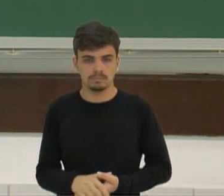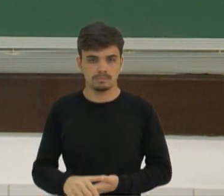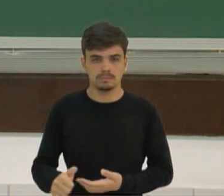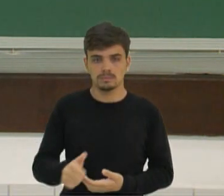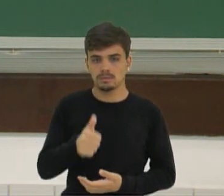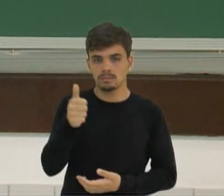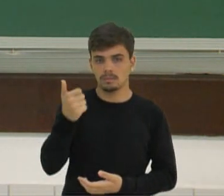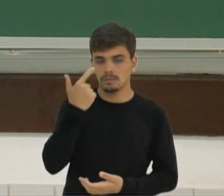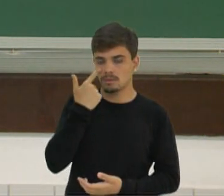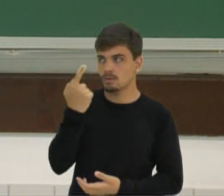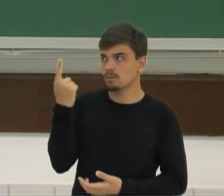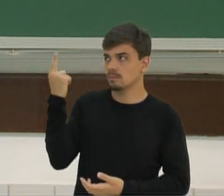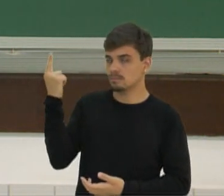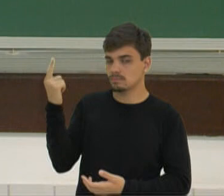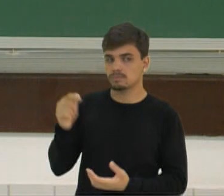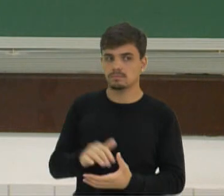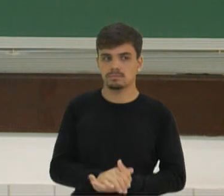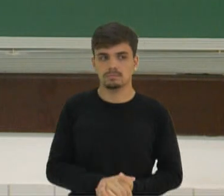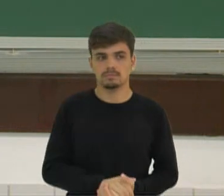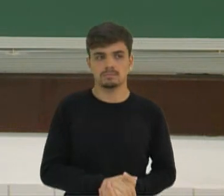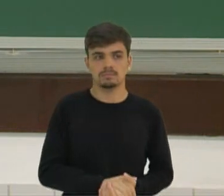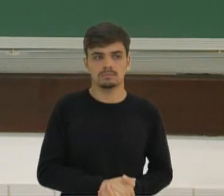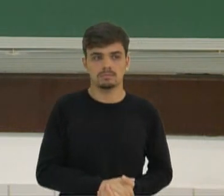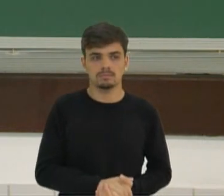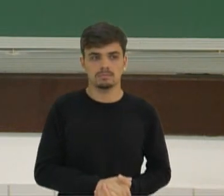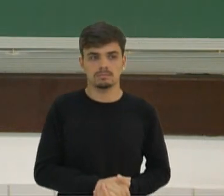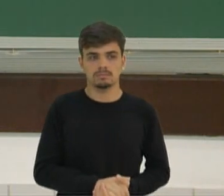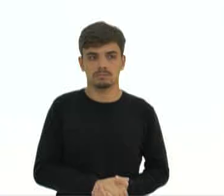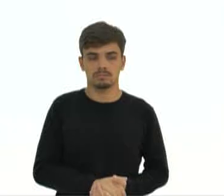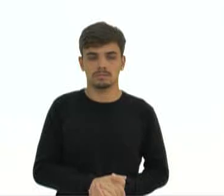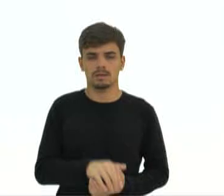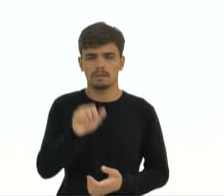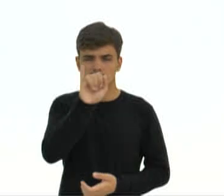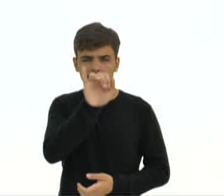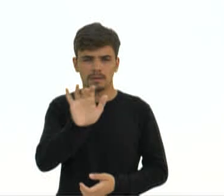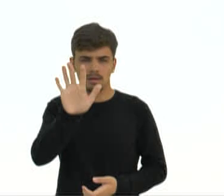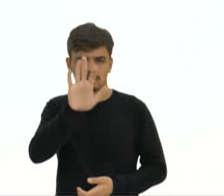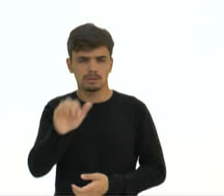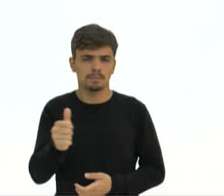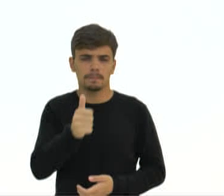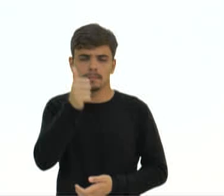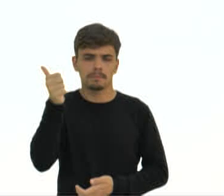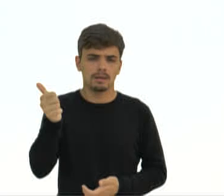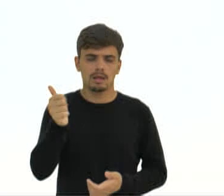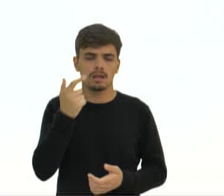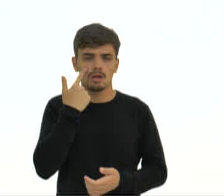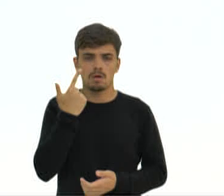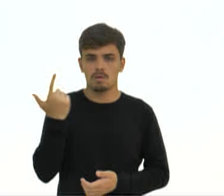primeira imagem, a chica está celebrando. Então, observando a primeira imagem aqui,